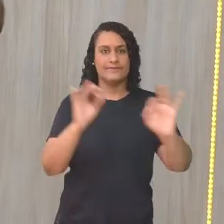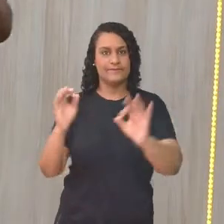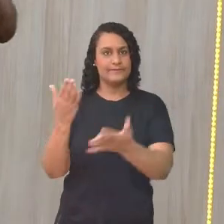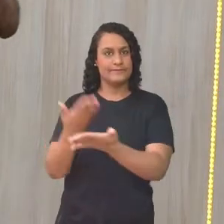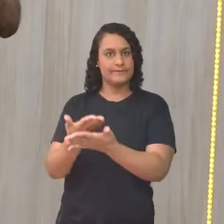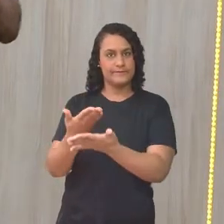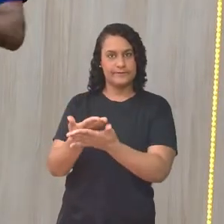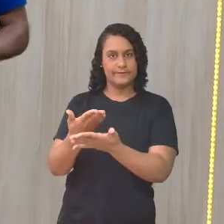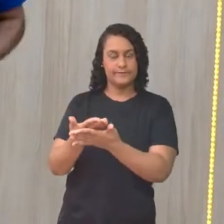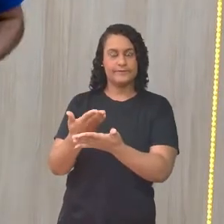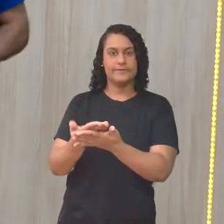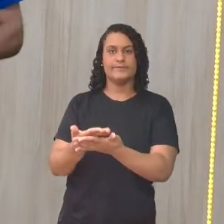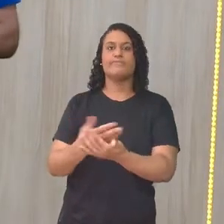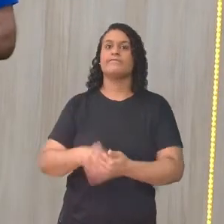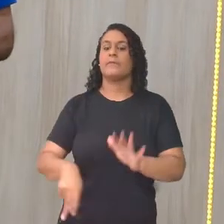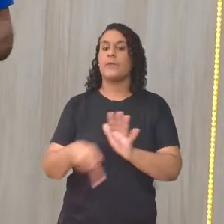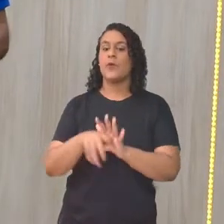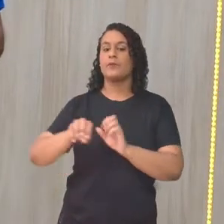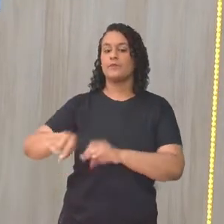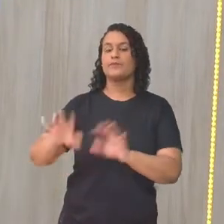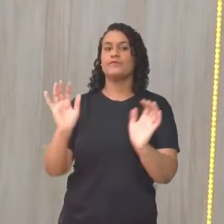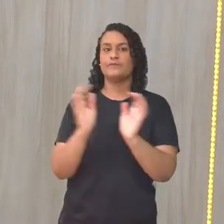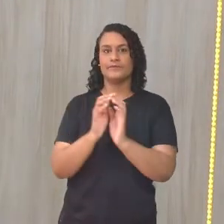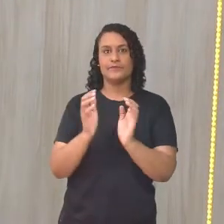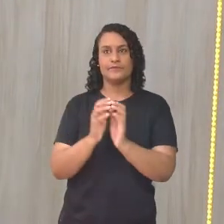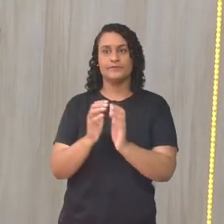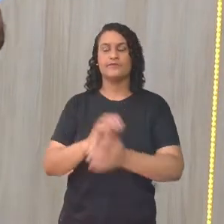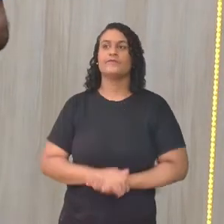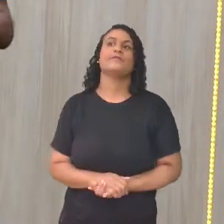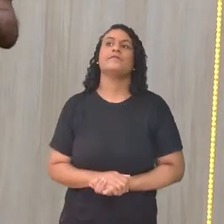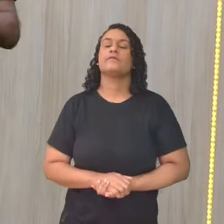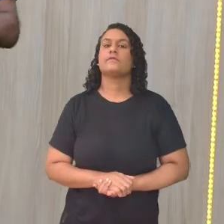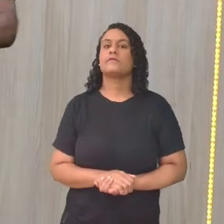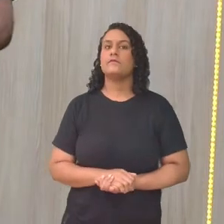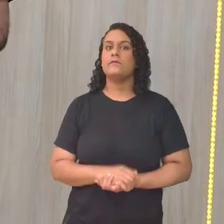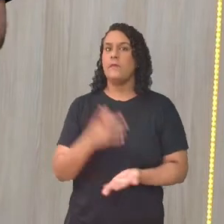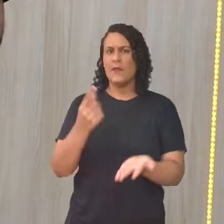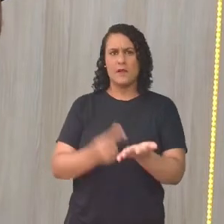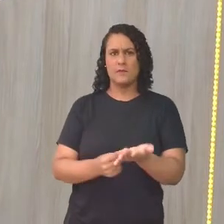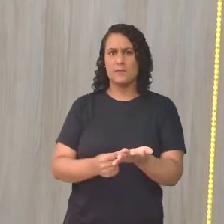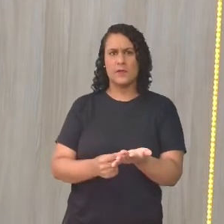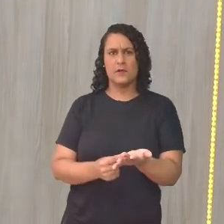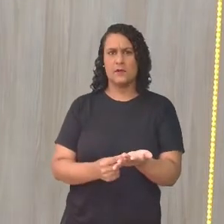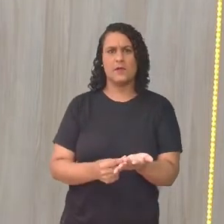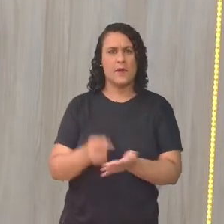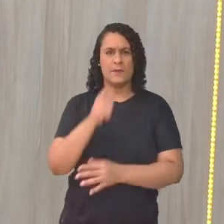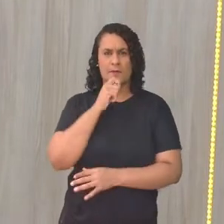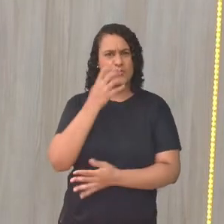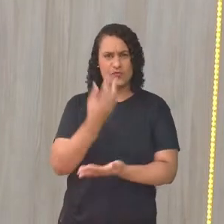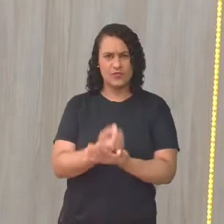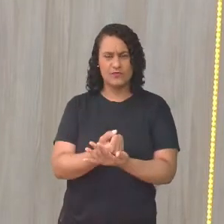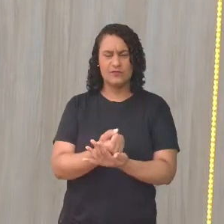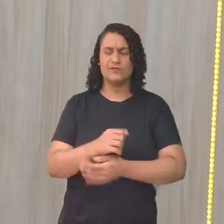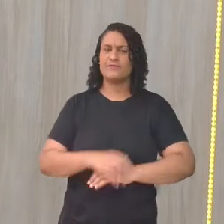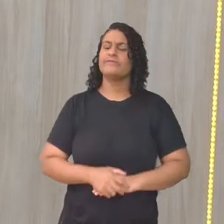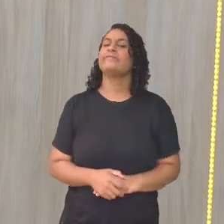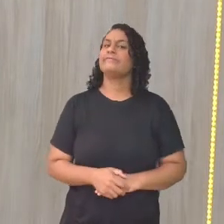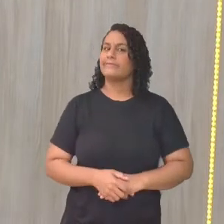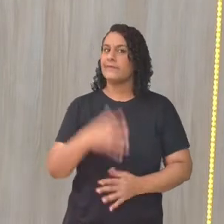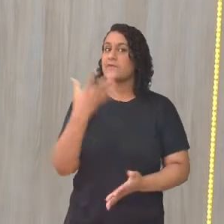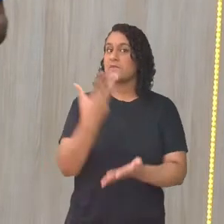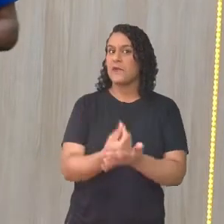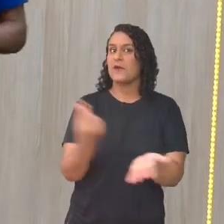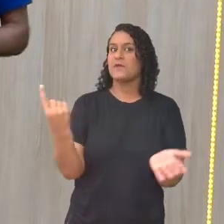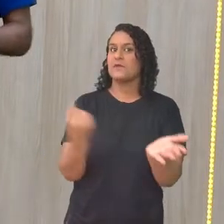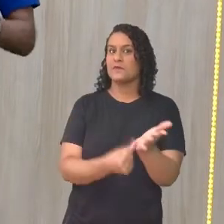o YouTube do Educa Recife. Olha só, a chance. Tu não tem o aplicativo ainda não? Eu não acredito. Tu vai baixar